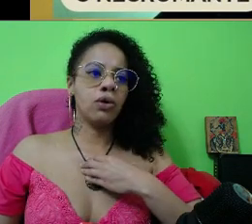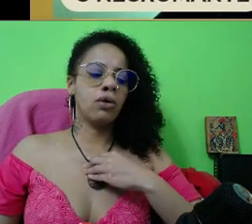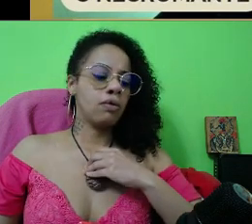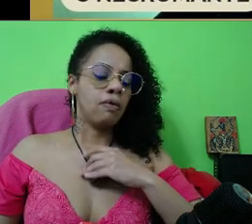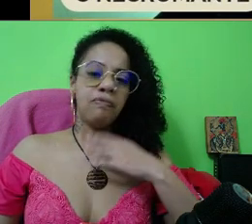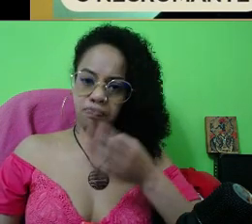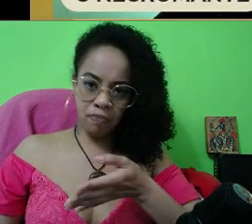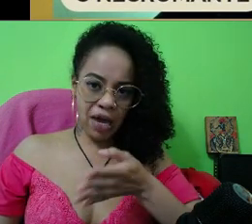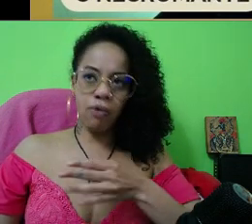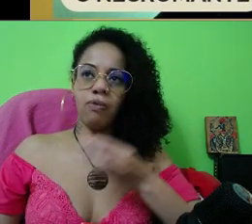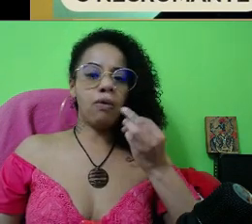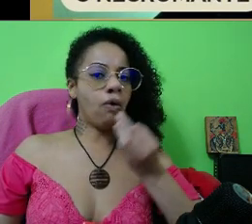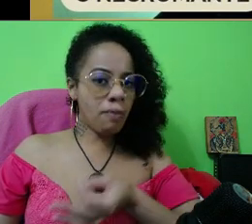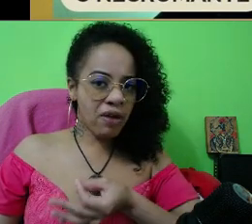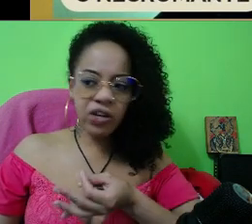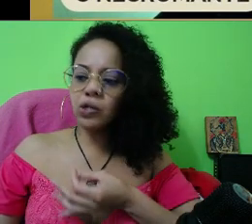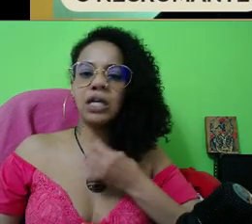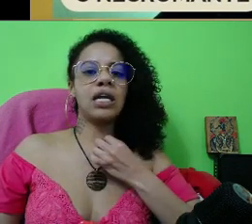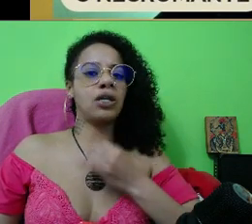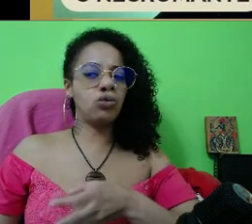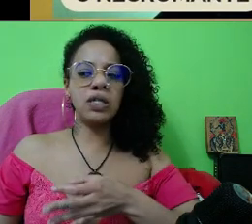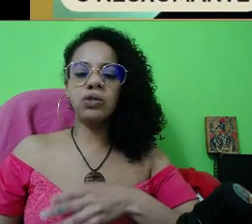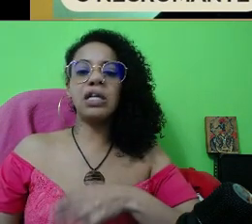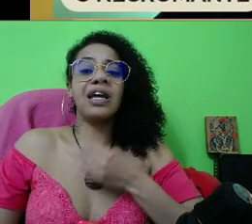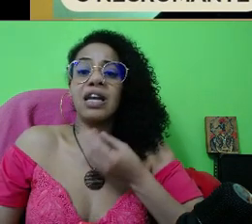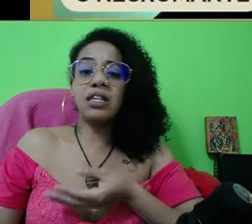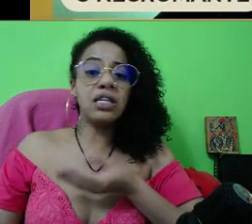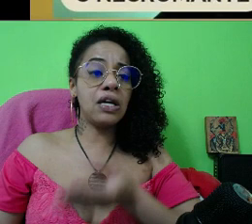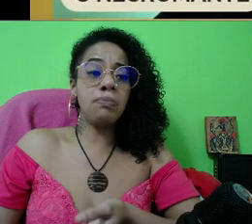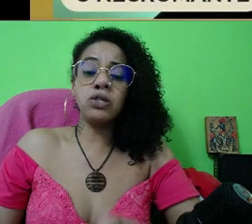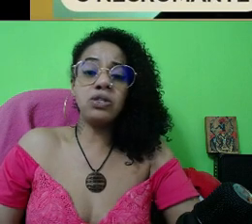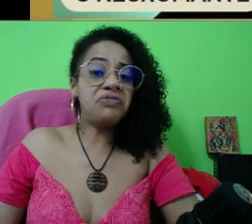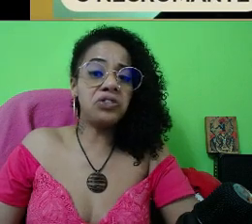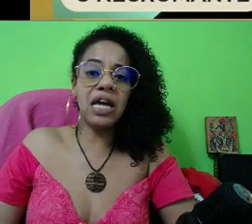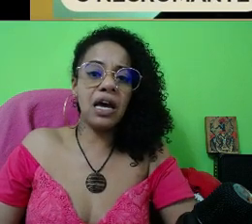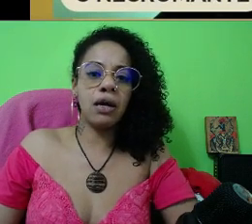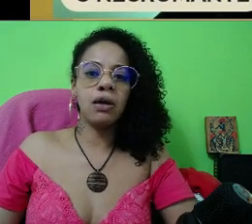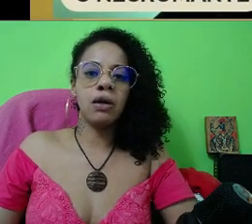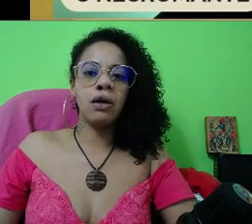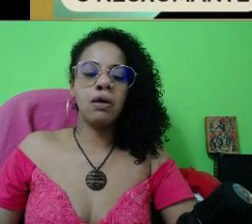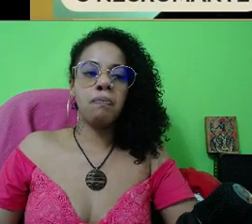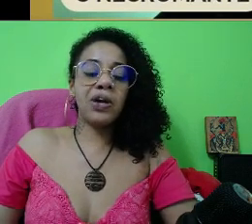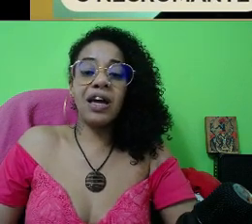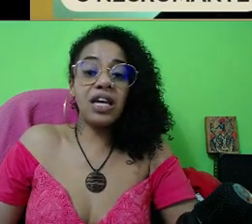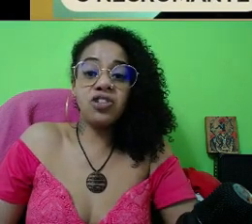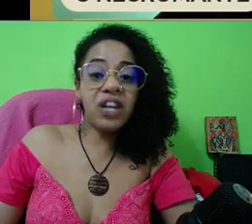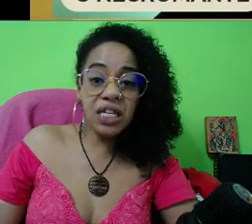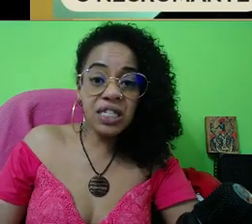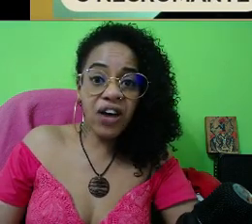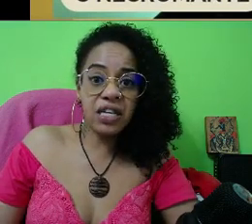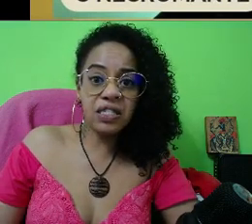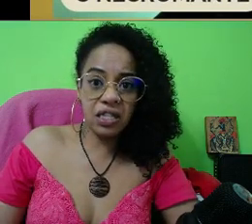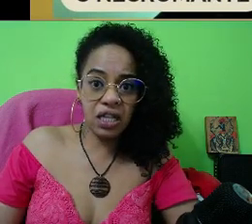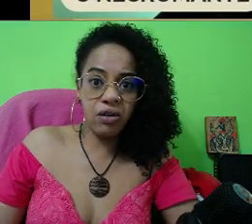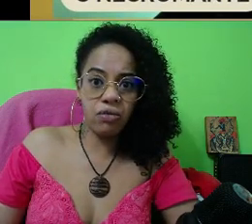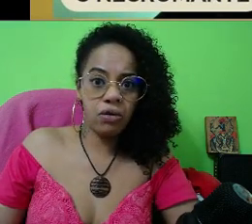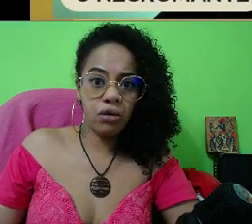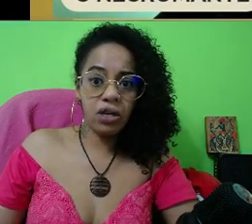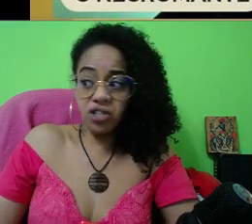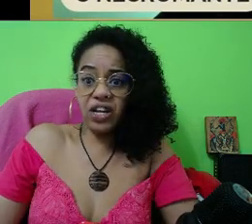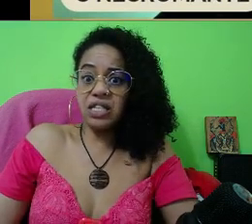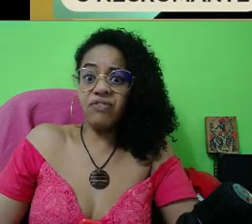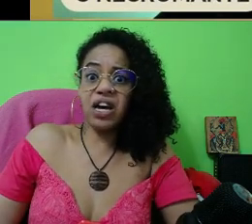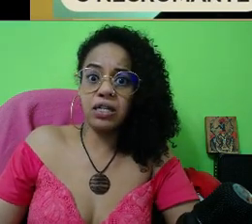não meu uma vez eu tentei duas eu tentei na terceira eu mando se porque Que diferença faz entendeu